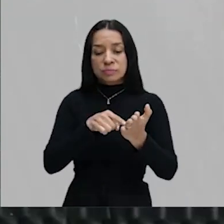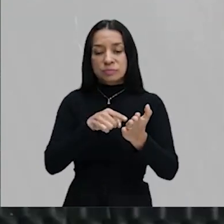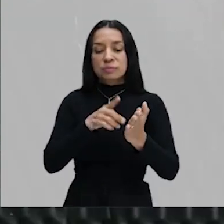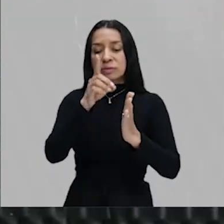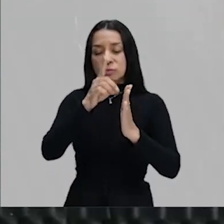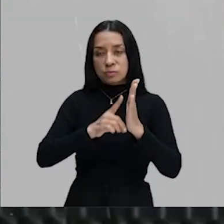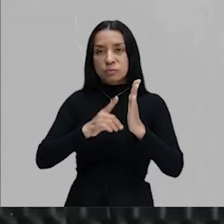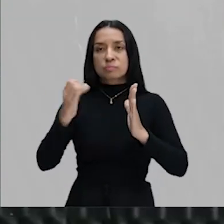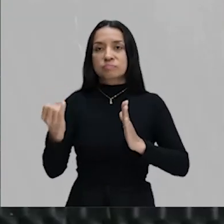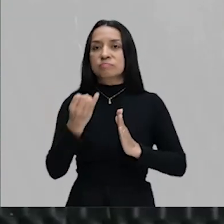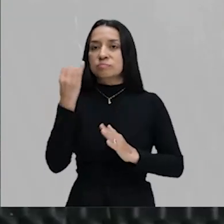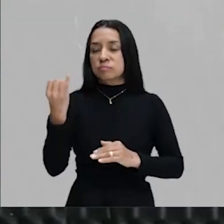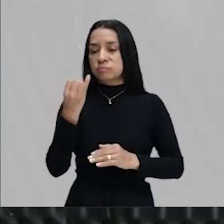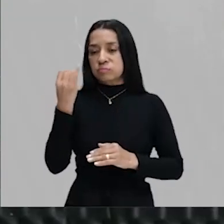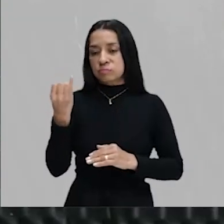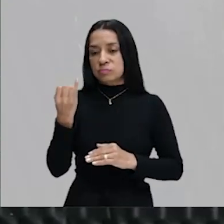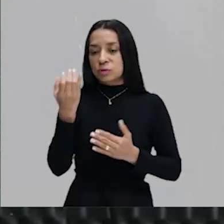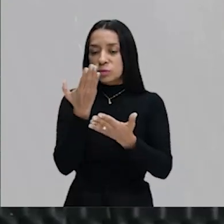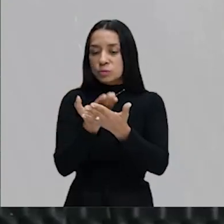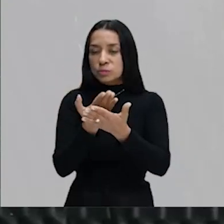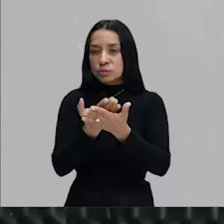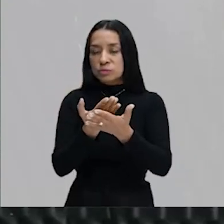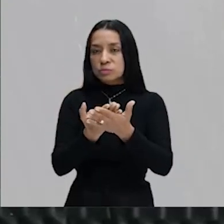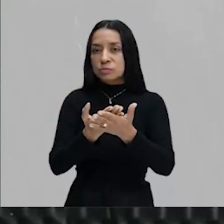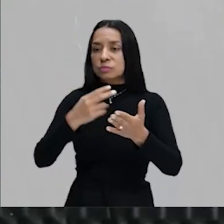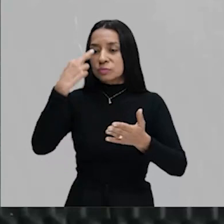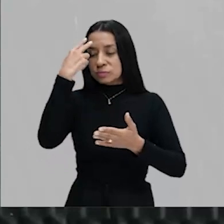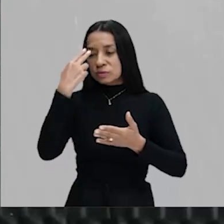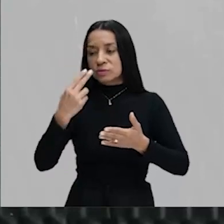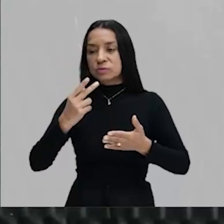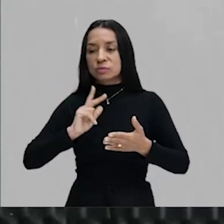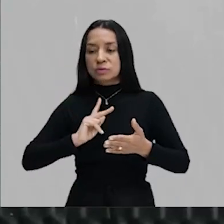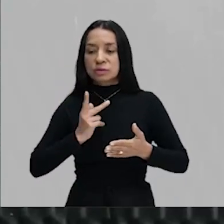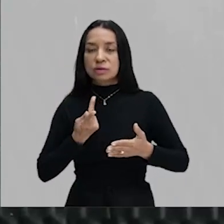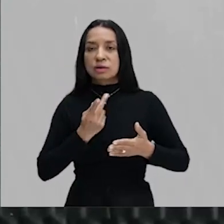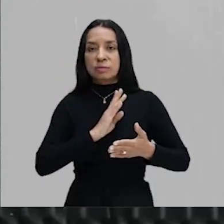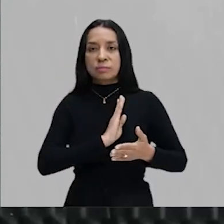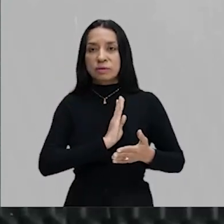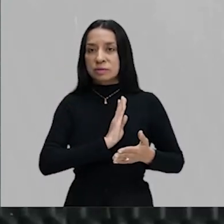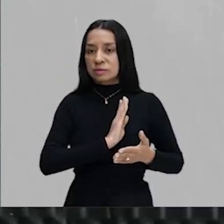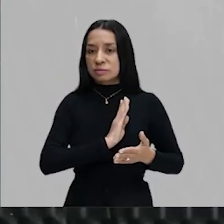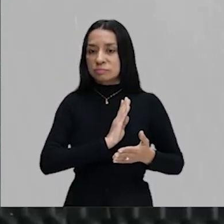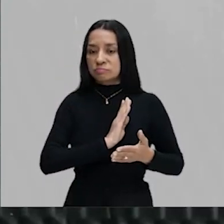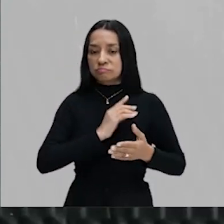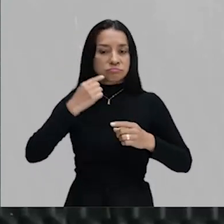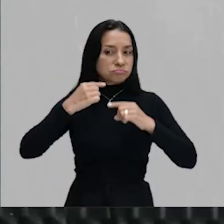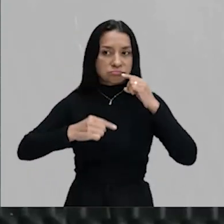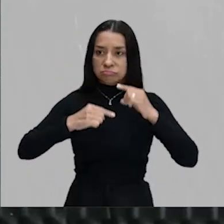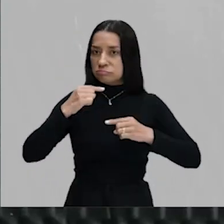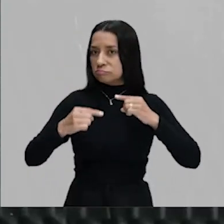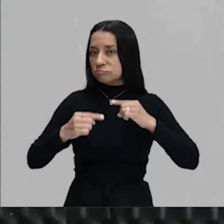documento importante no estudo da história hebraica. Ponto final. Não se discute isso.